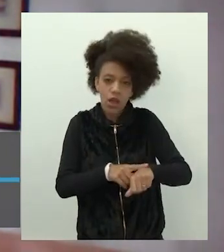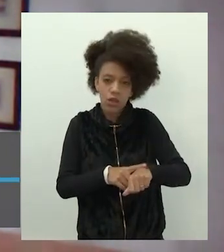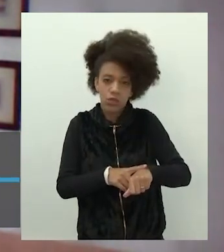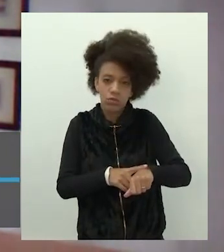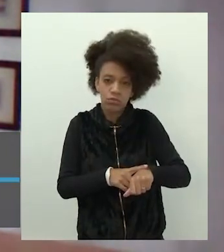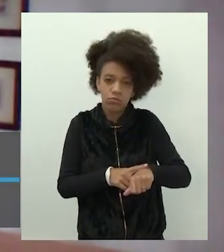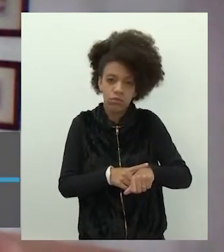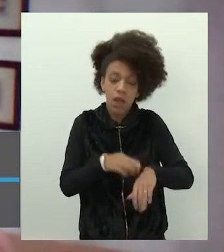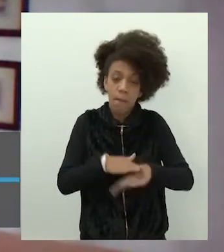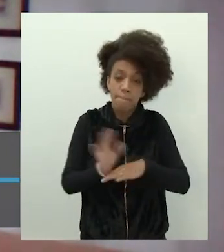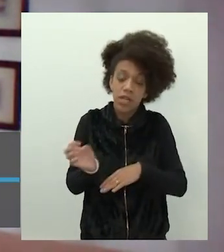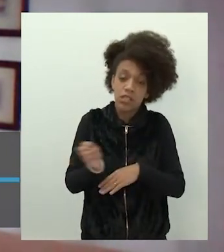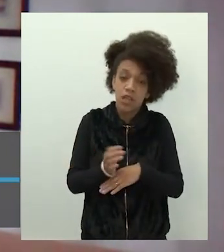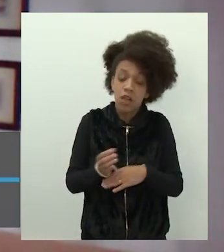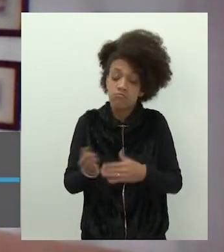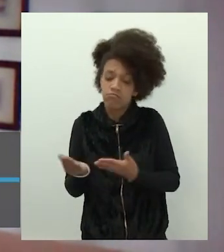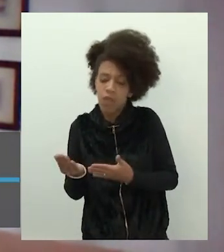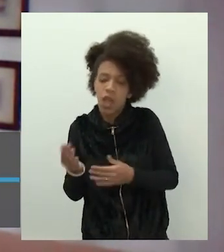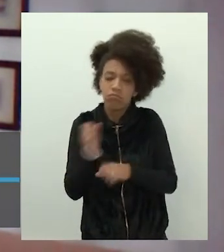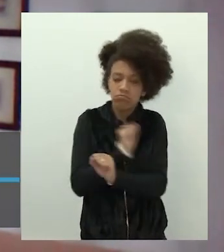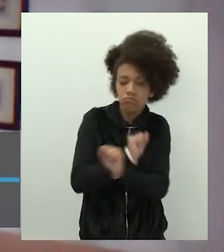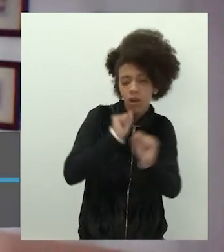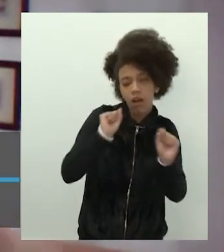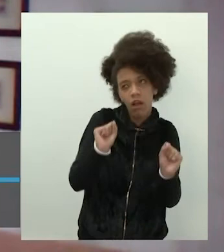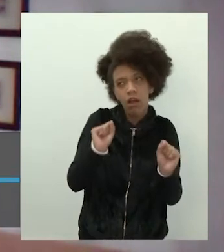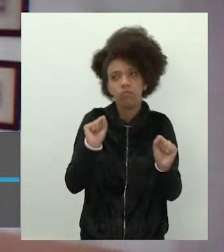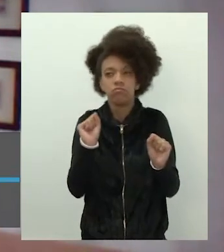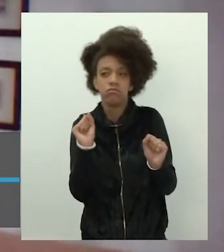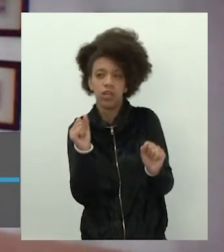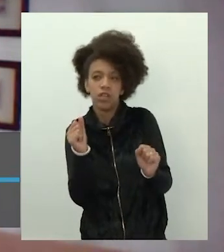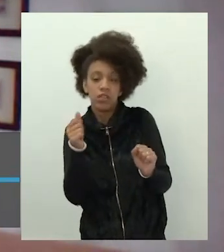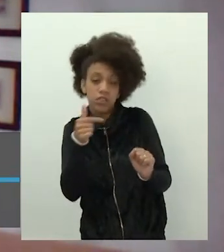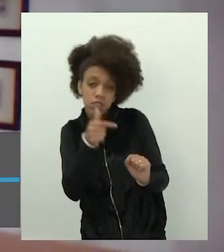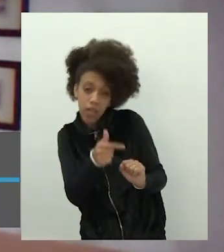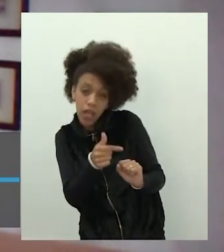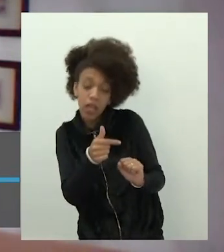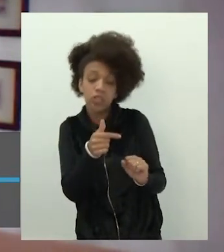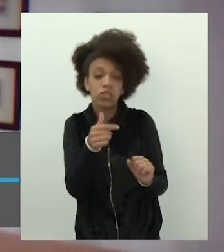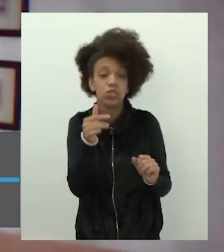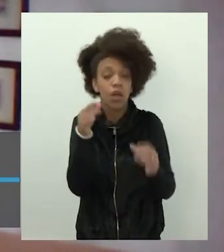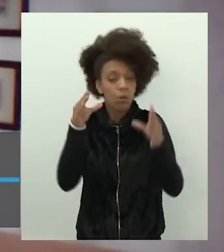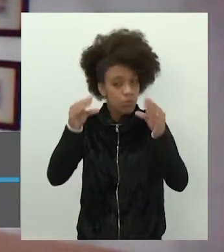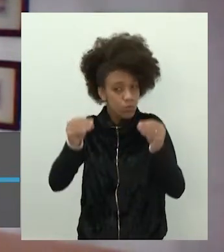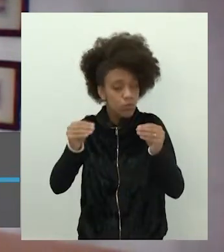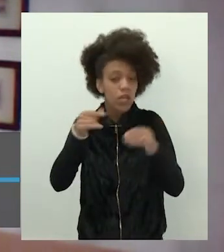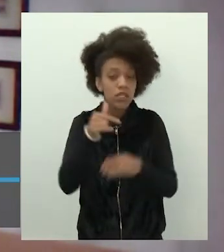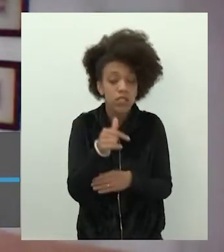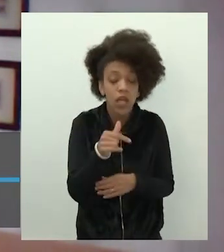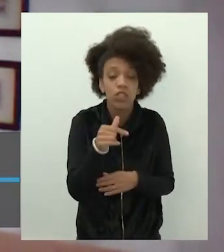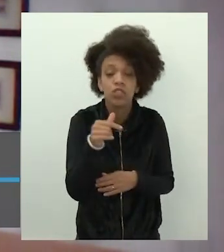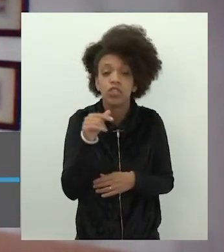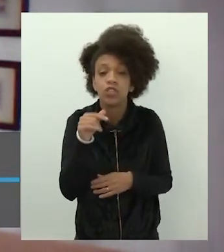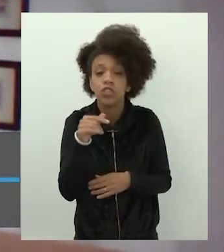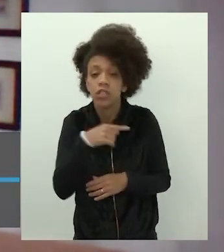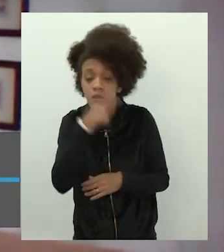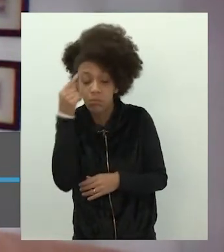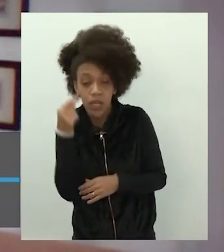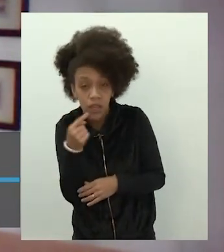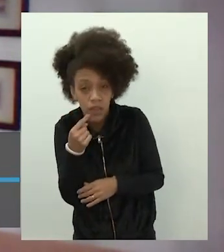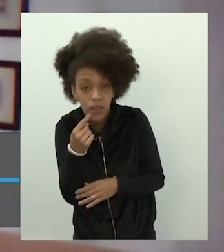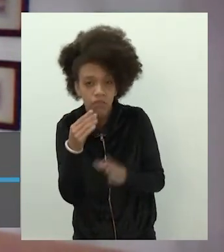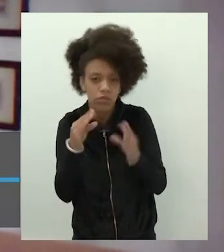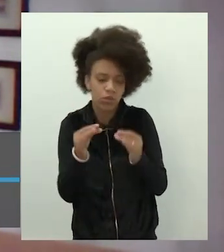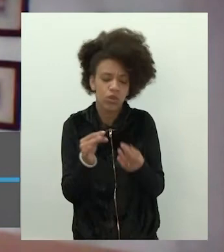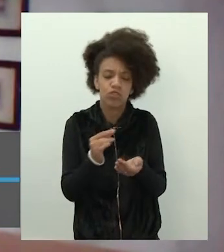entre 7 e 7:30 da noite, há pratos que são menores e mais